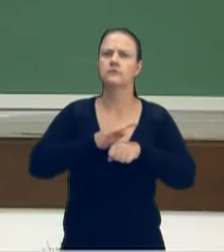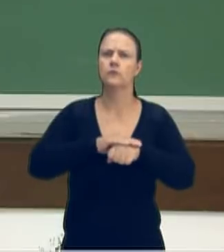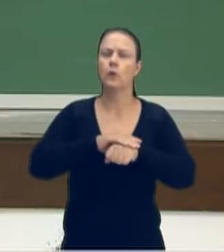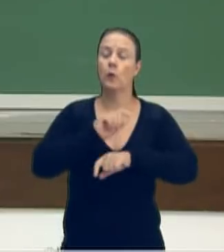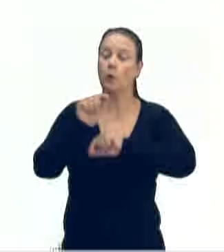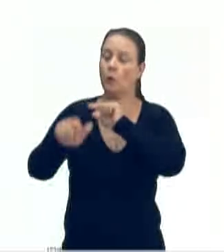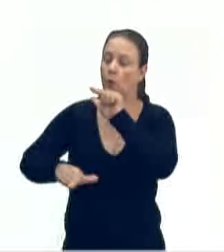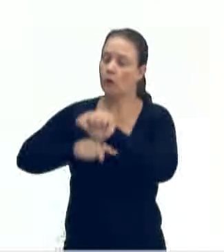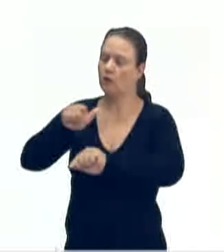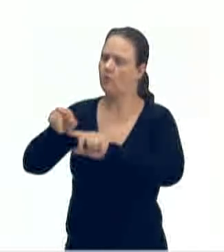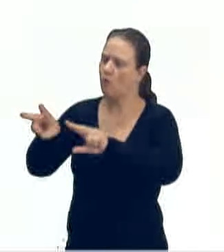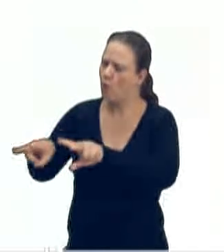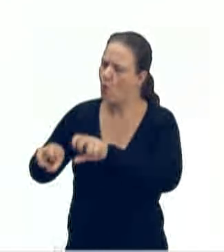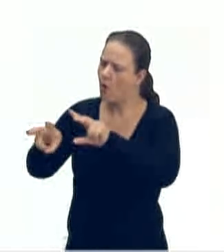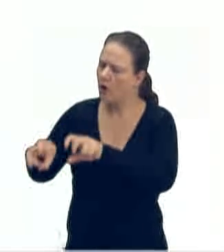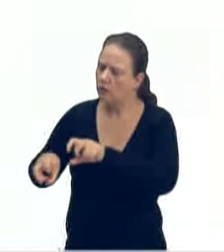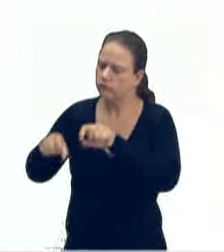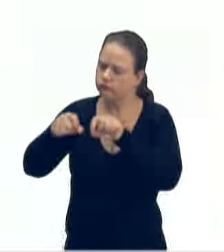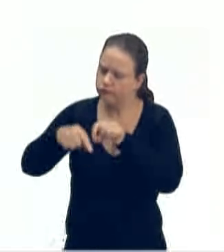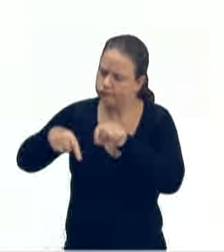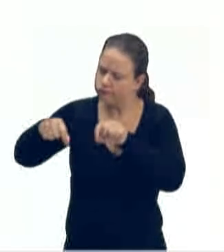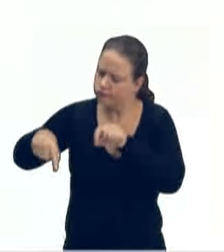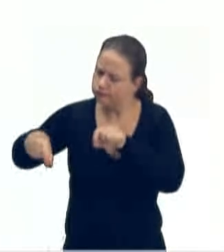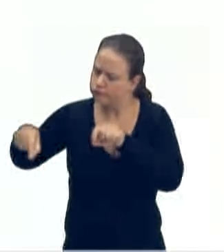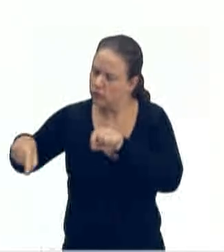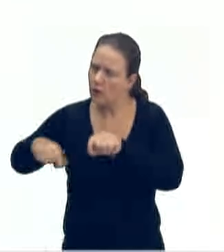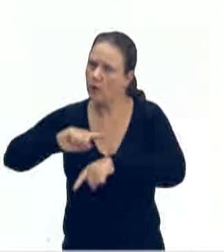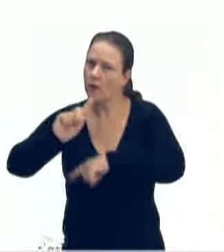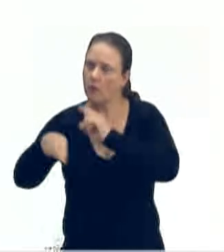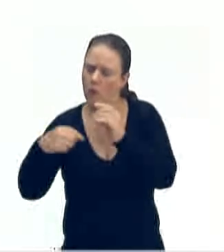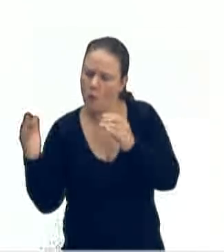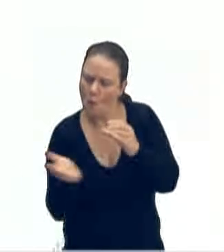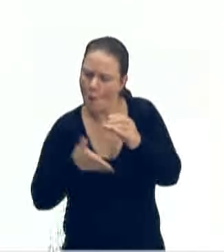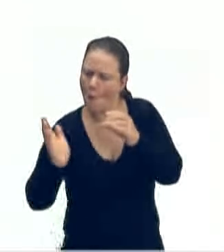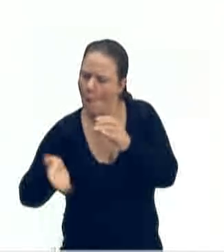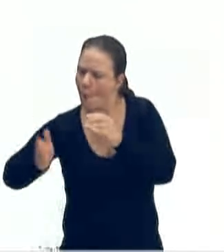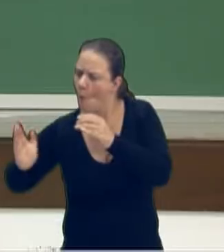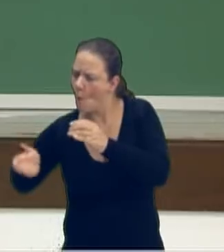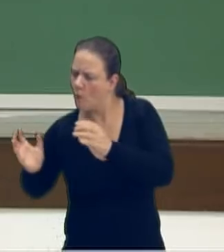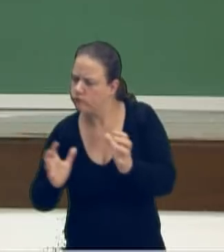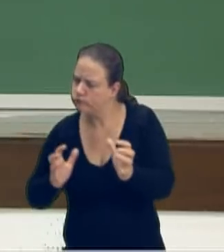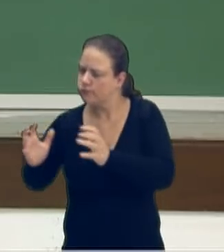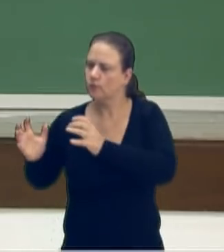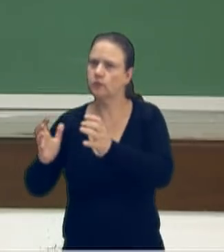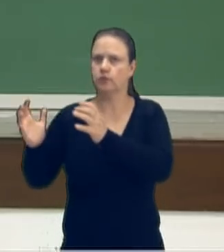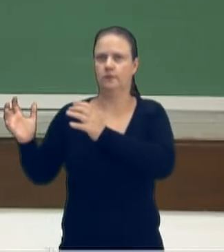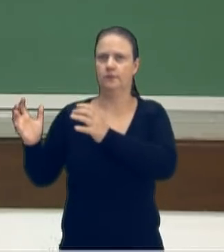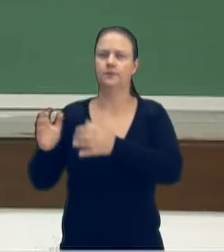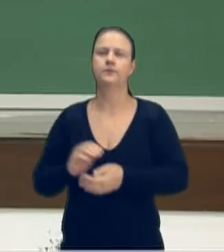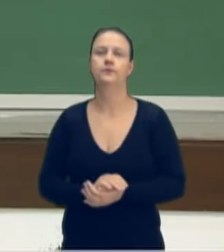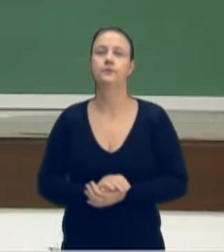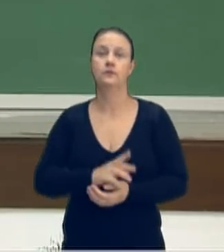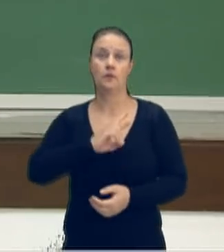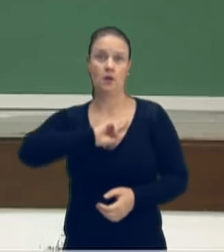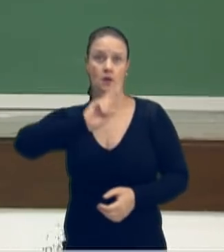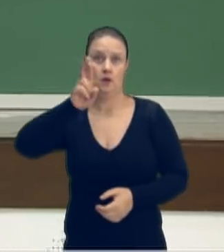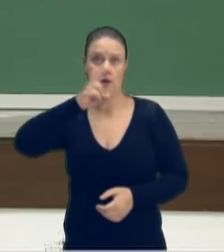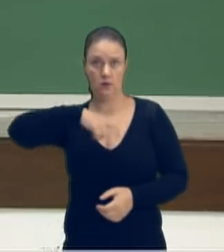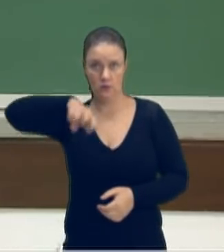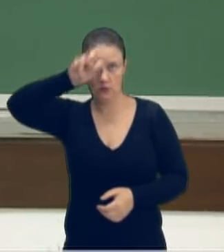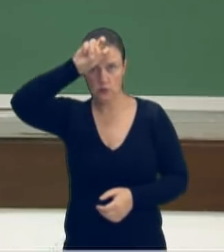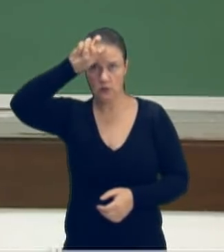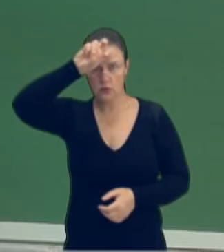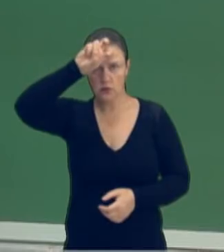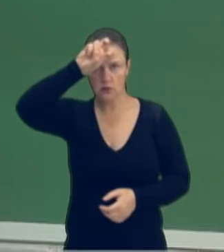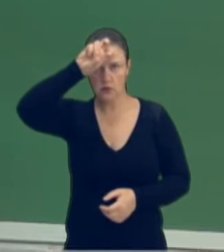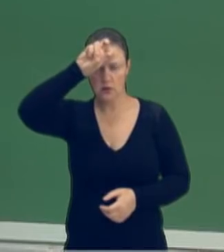são camponeses semeando, colhendo, plantando, debulhando os grãos. Religião no Egito Antigo. Eles